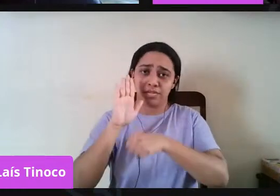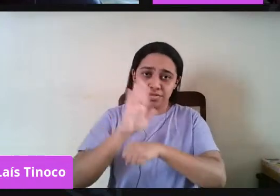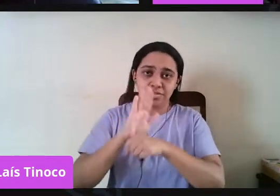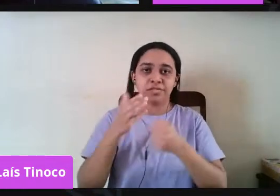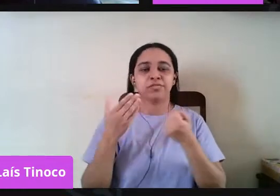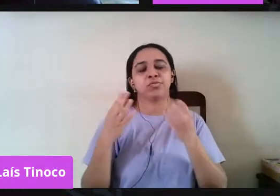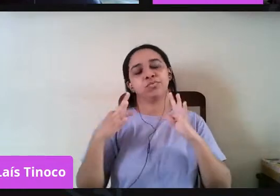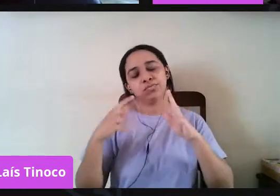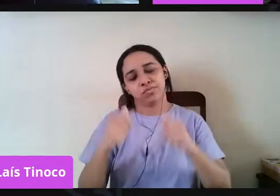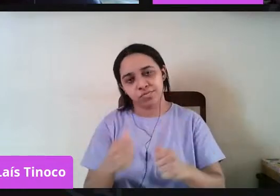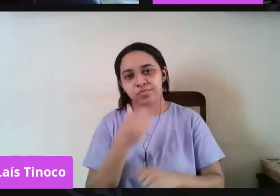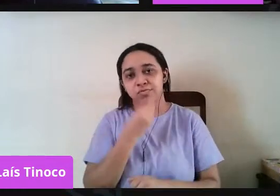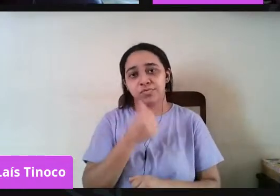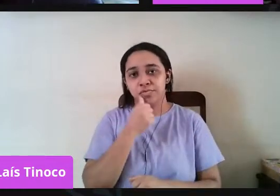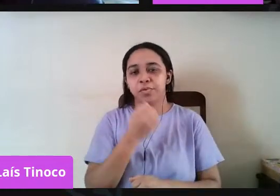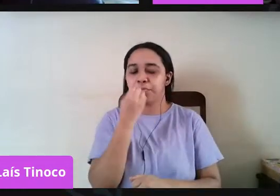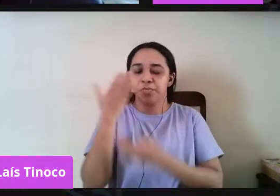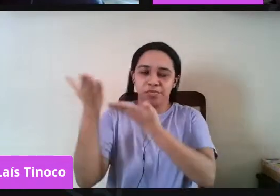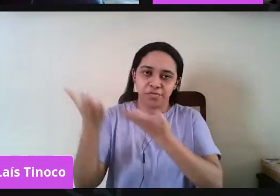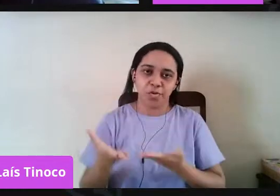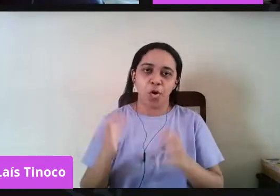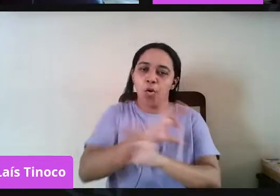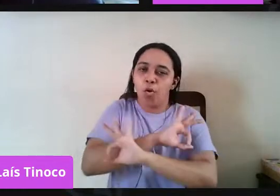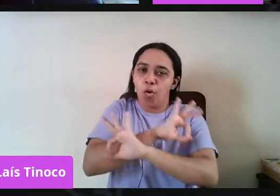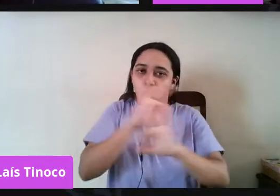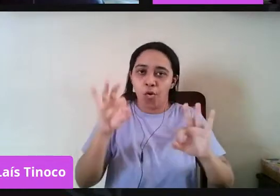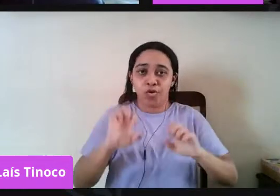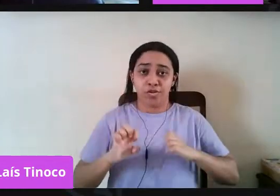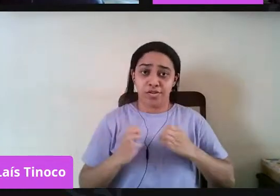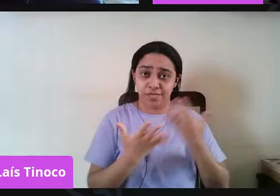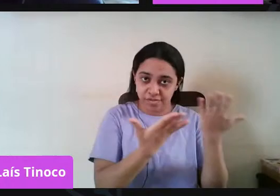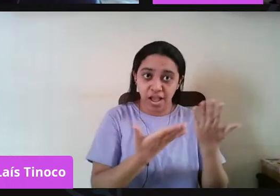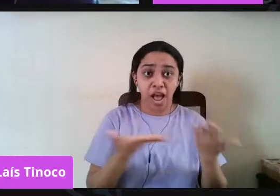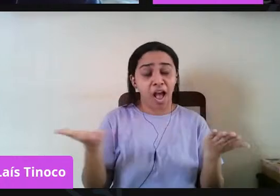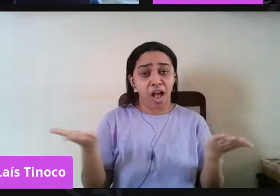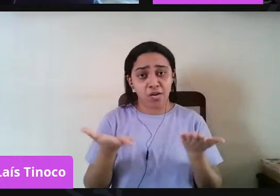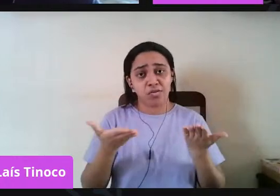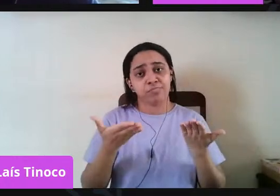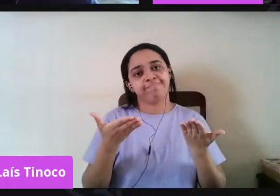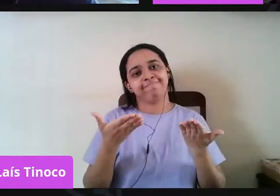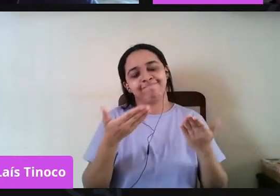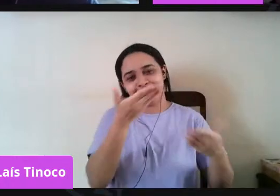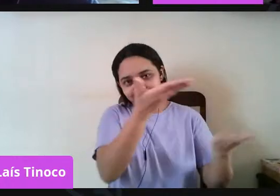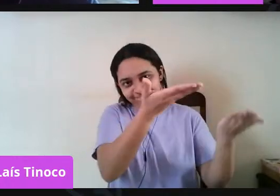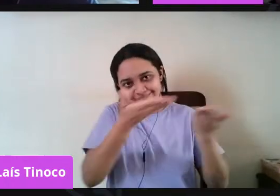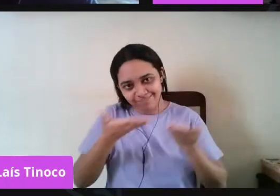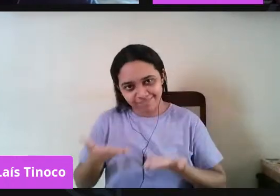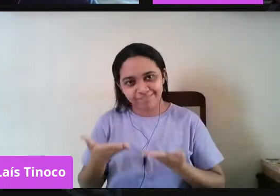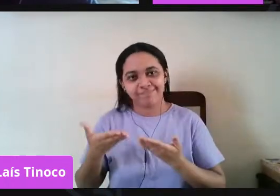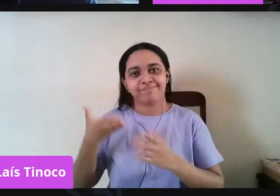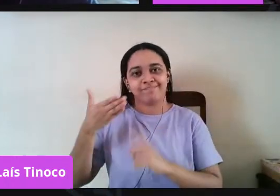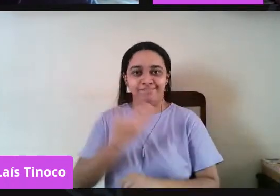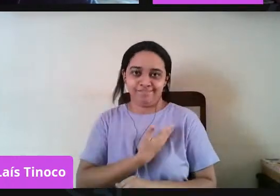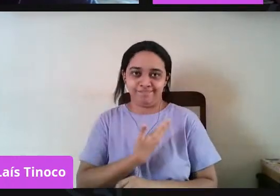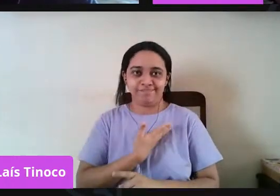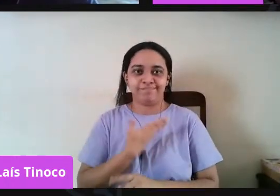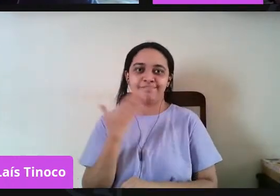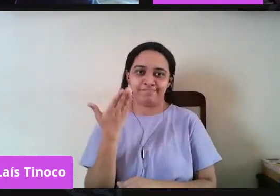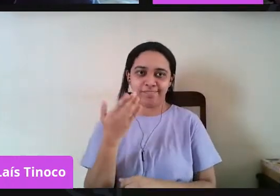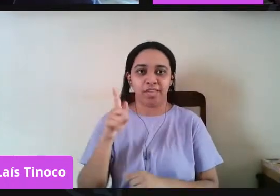e tenham um ótimo evento. Agora eu vou passar a palavra para o meu amigo Gabriel, que dará